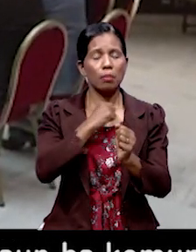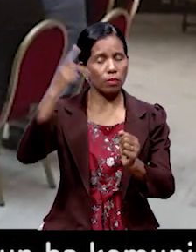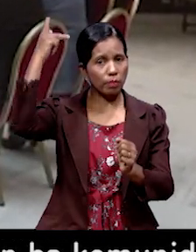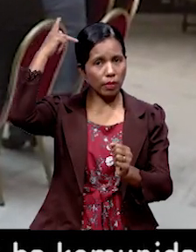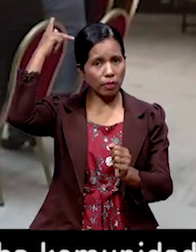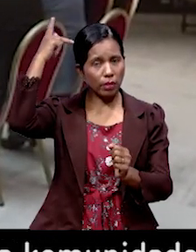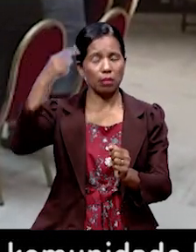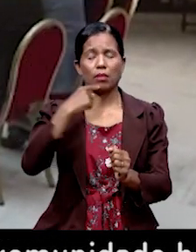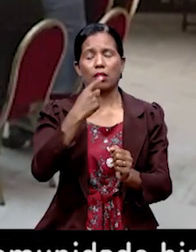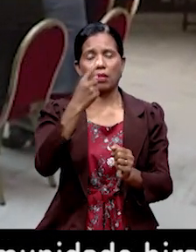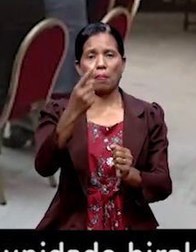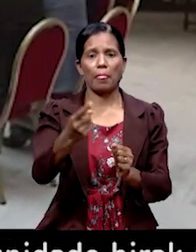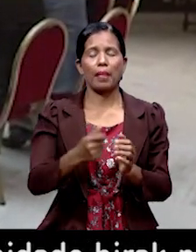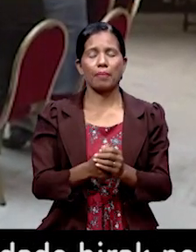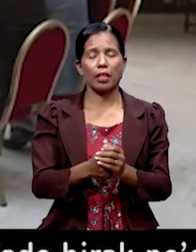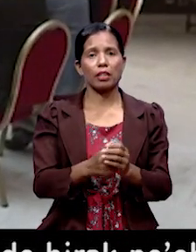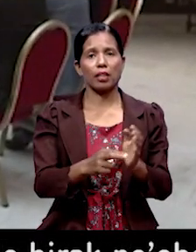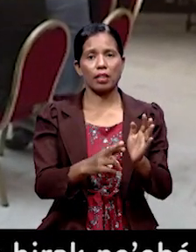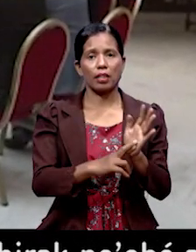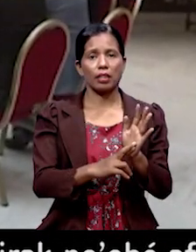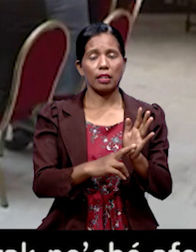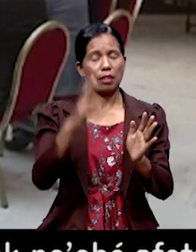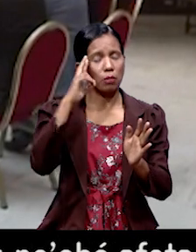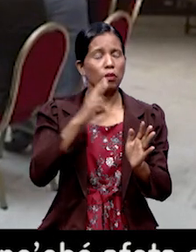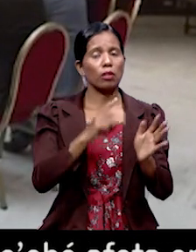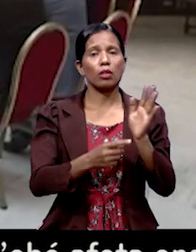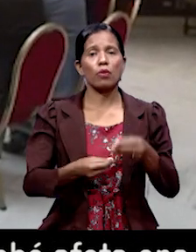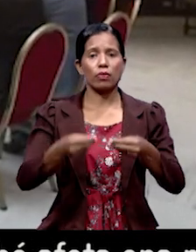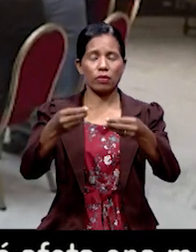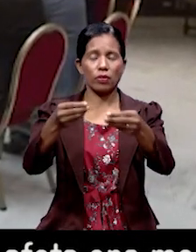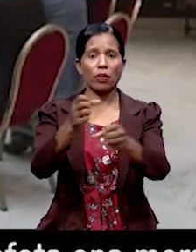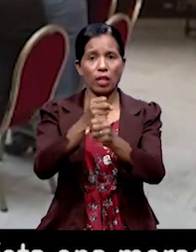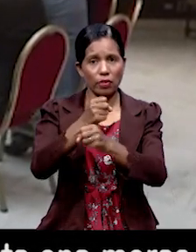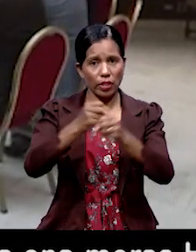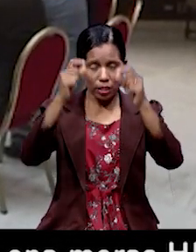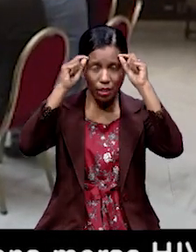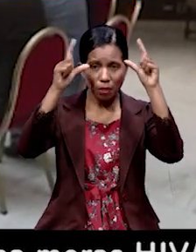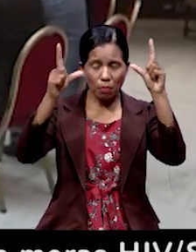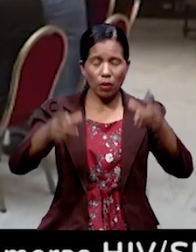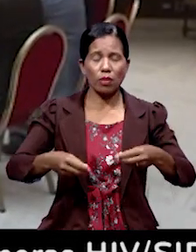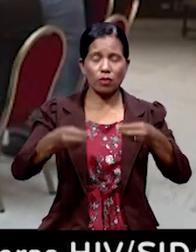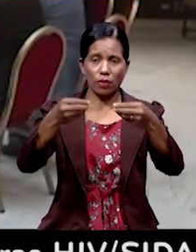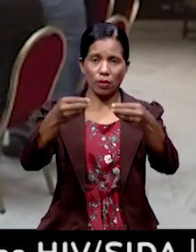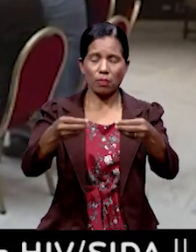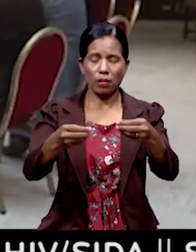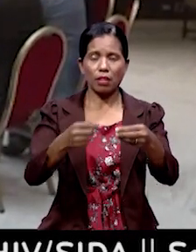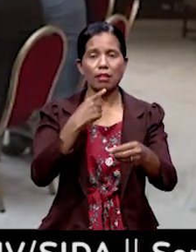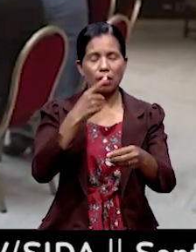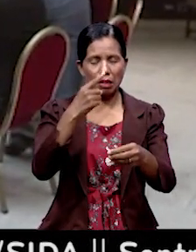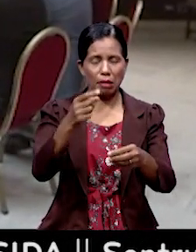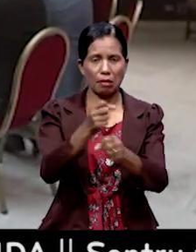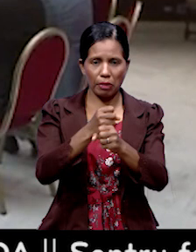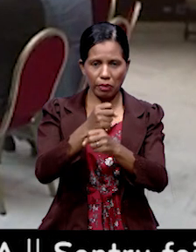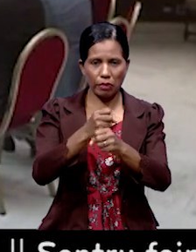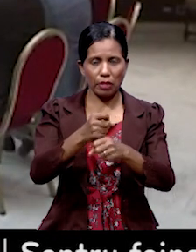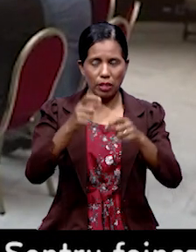reunião remata, Ramos Horta apresenta Café Timor, balida da Igreja Católica, né? No Papa Francisco, até tem Café Timor, dia Cleo e